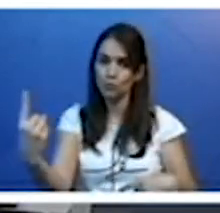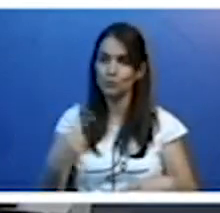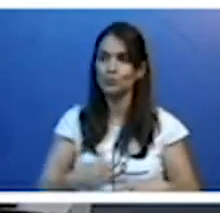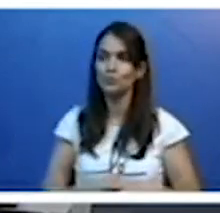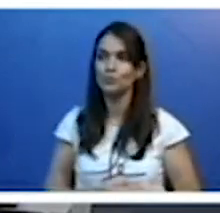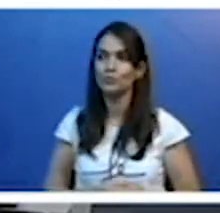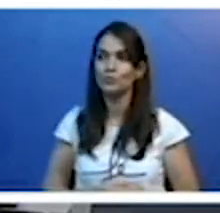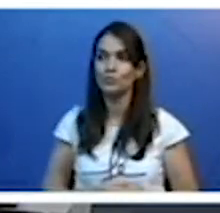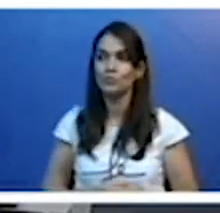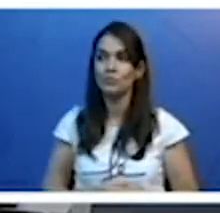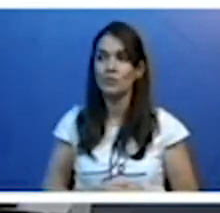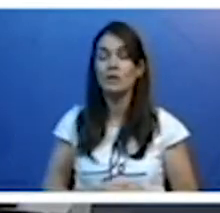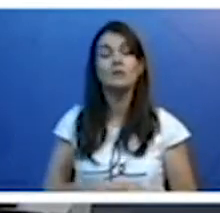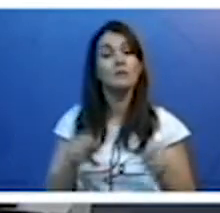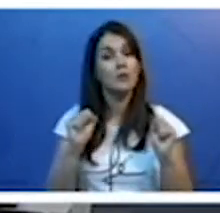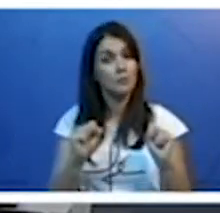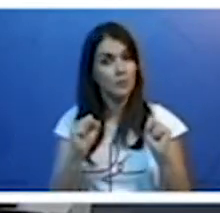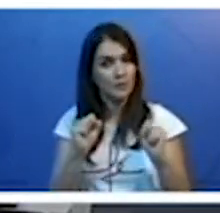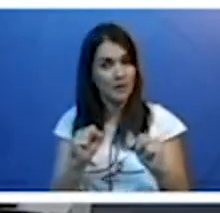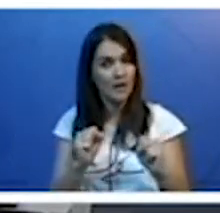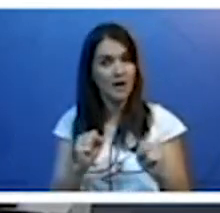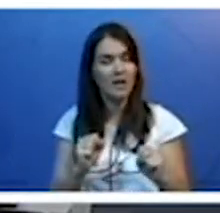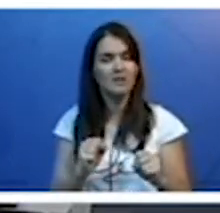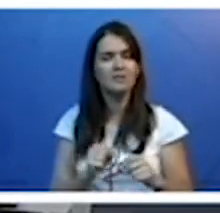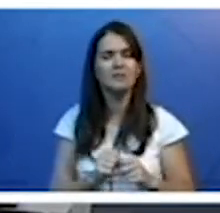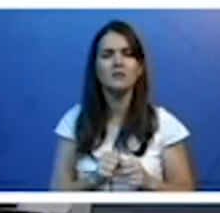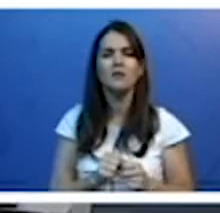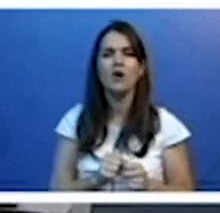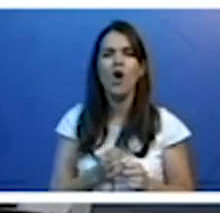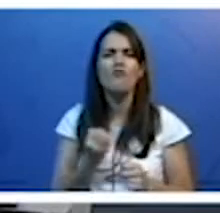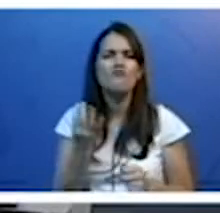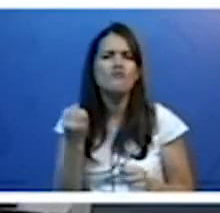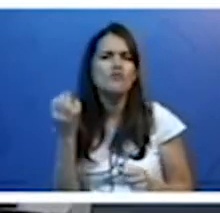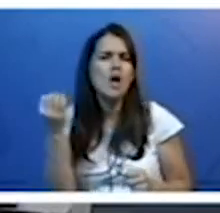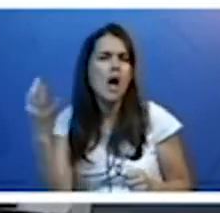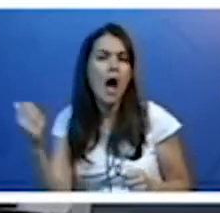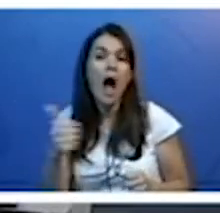Portanto, se ele pudesse viajar a 100 km por hora,